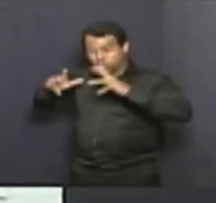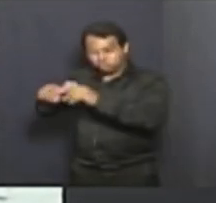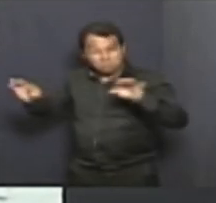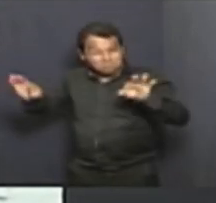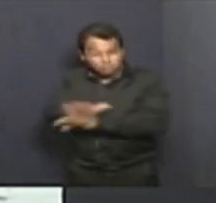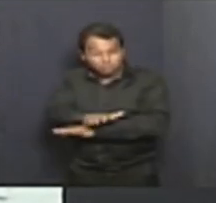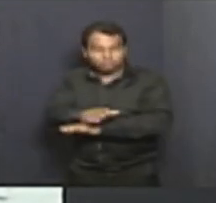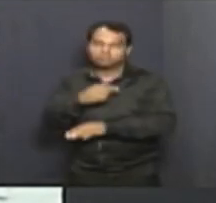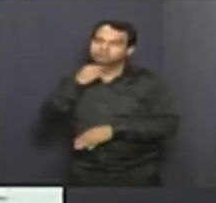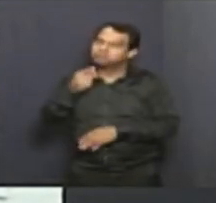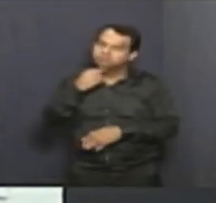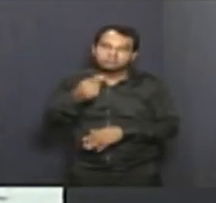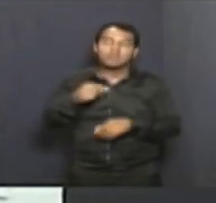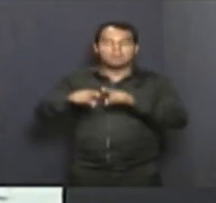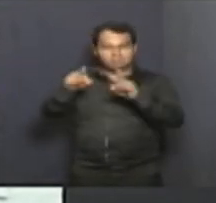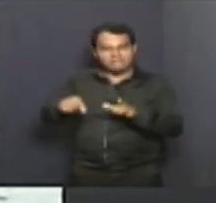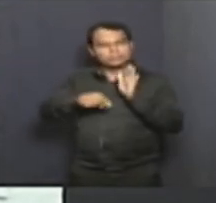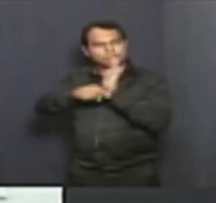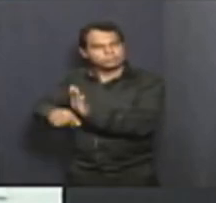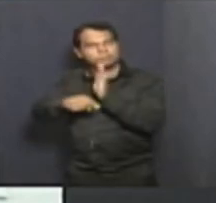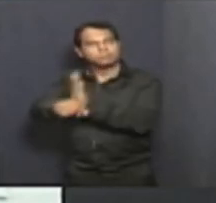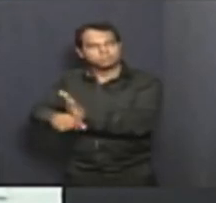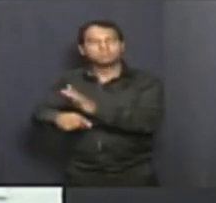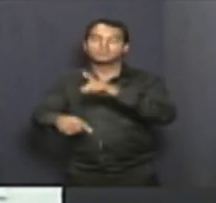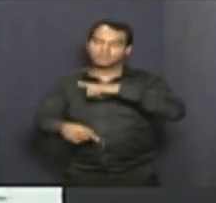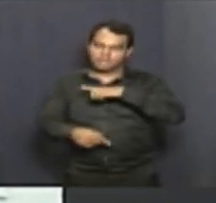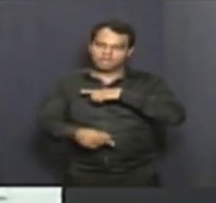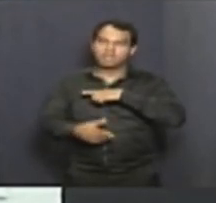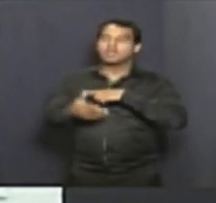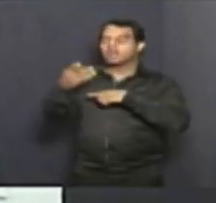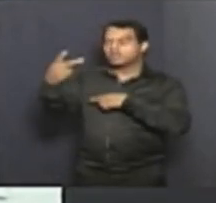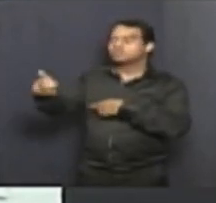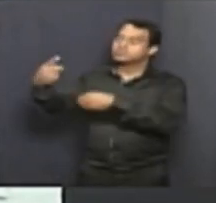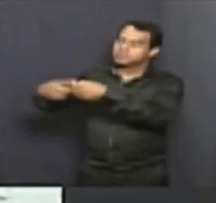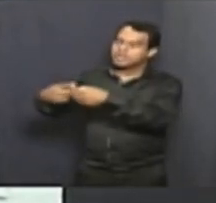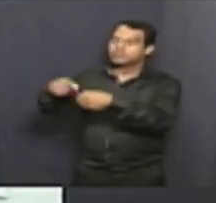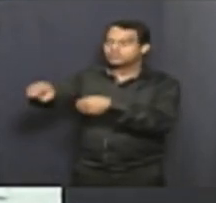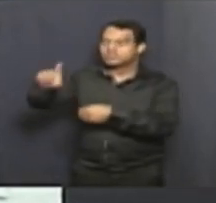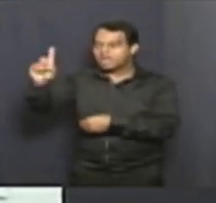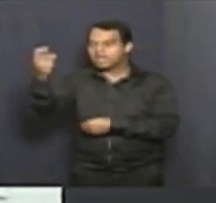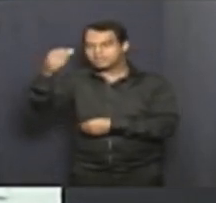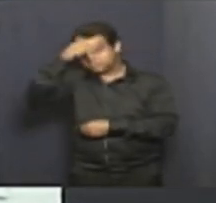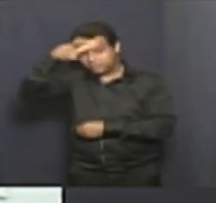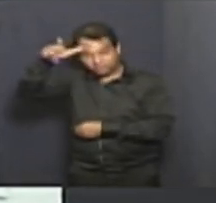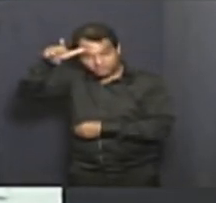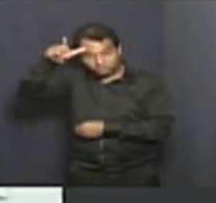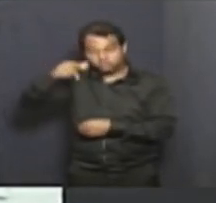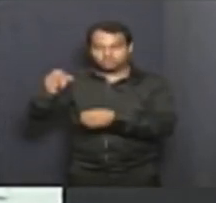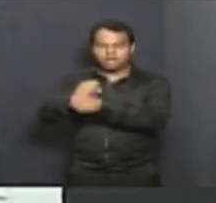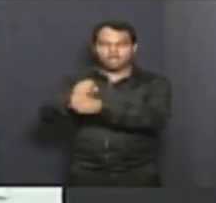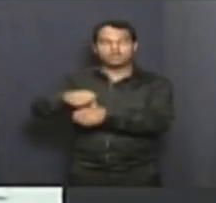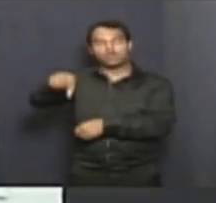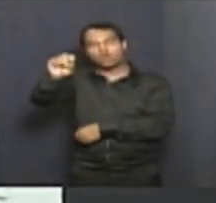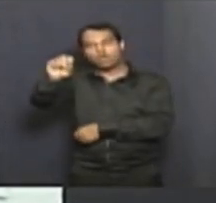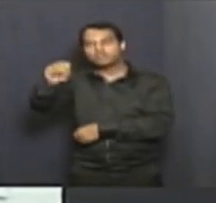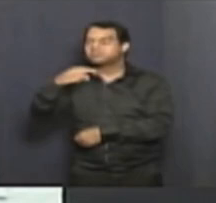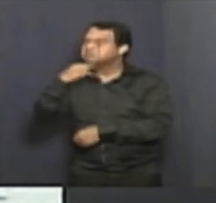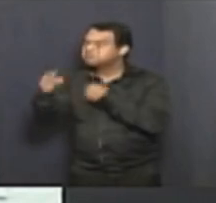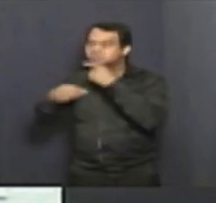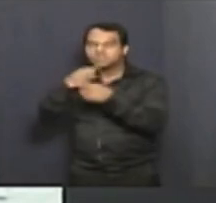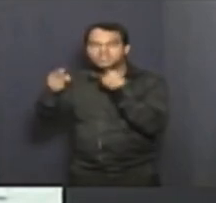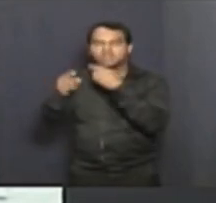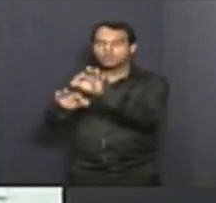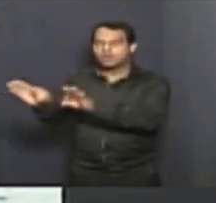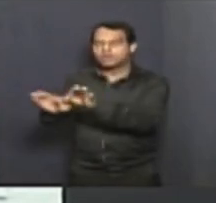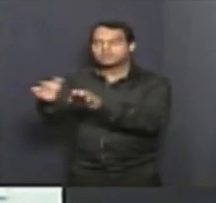mas que muito foi feito em um dos exemplos foi na cidade onde você foi prefeito que durante oito anos vocês não conseguirão colocar esses